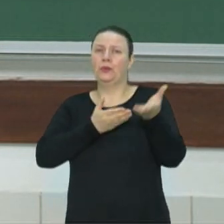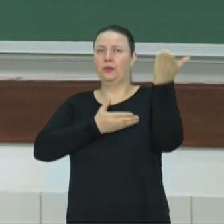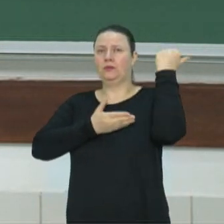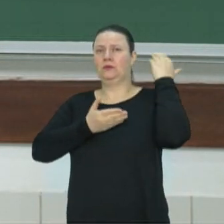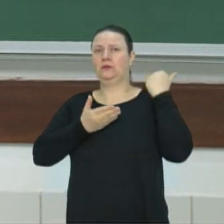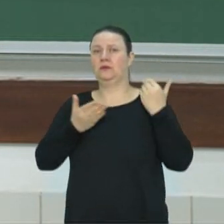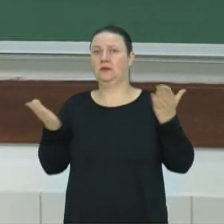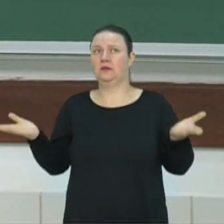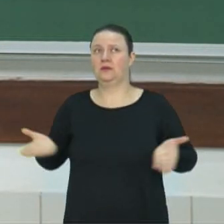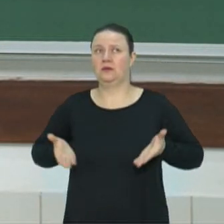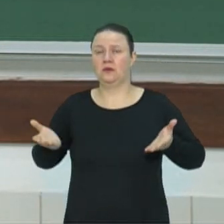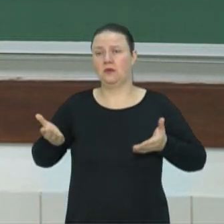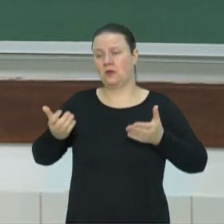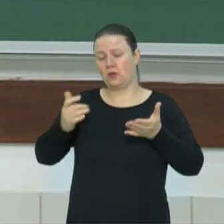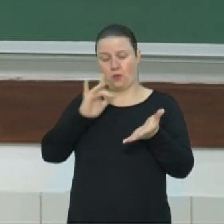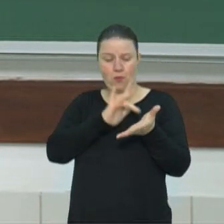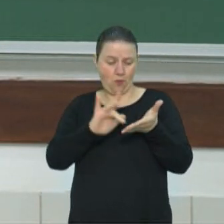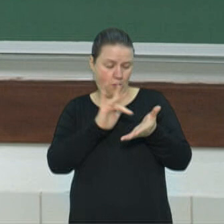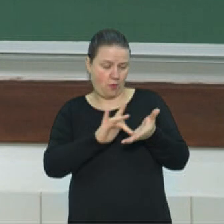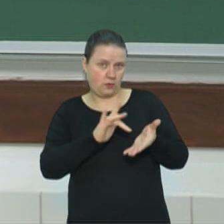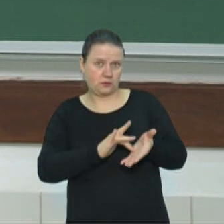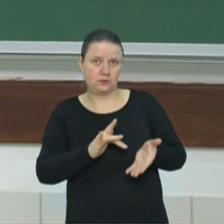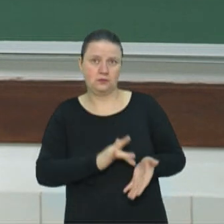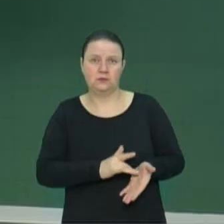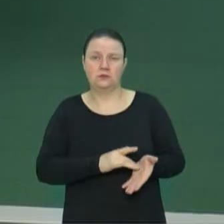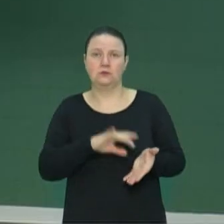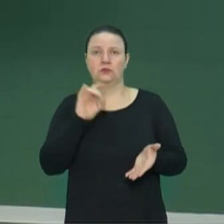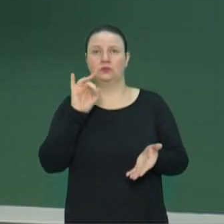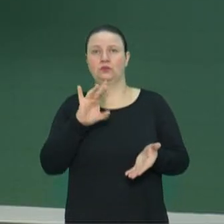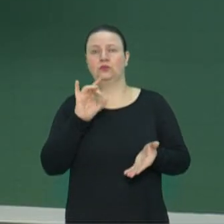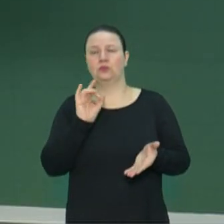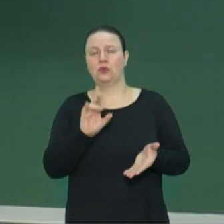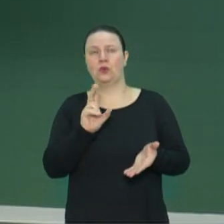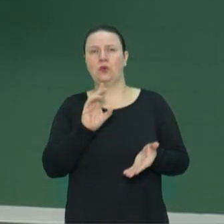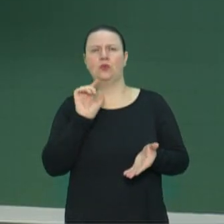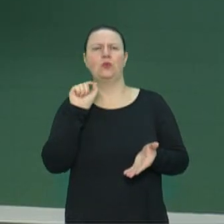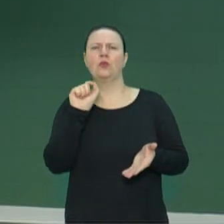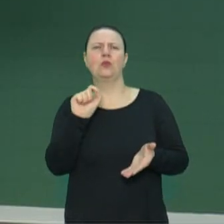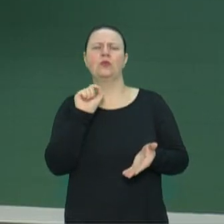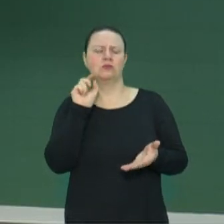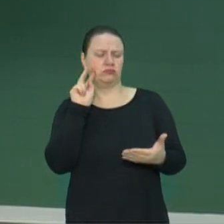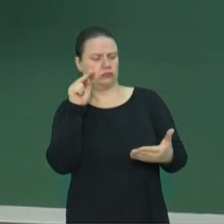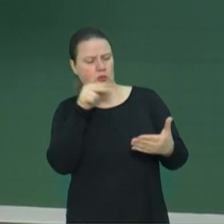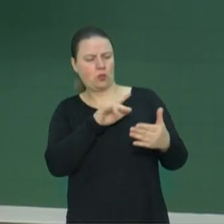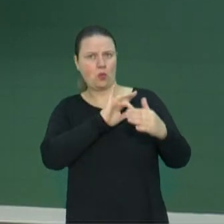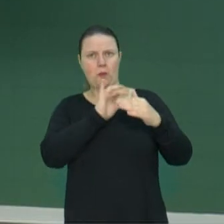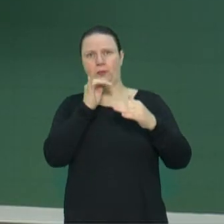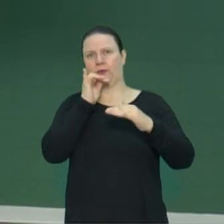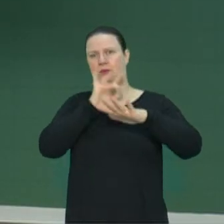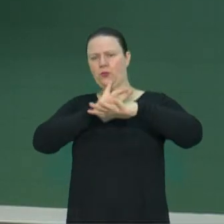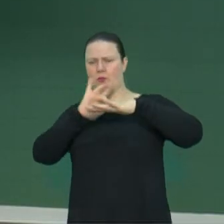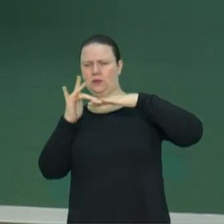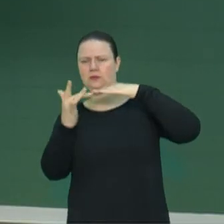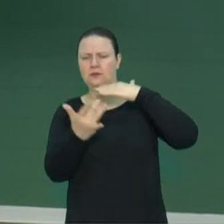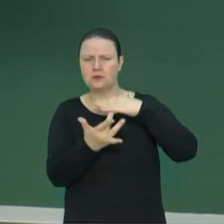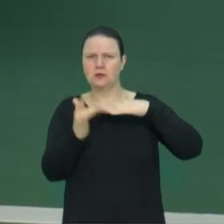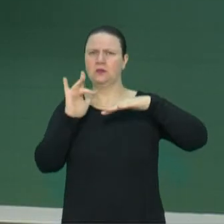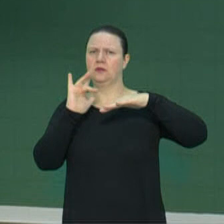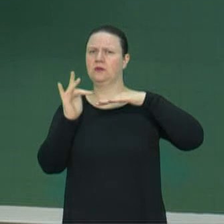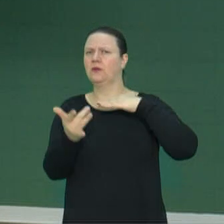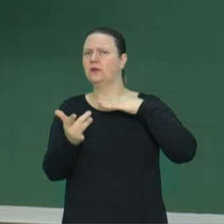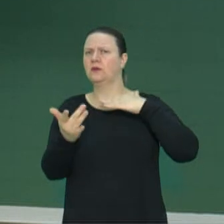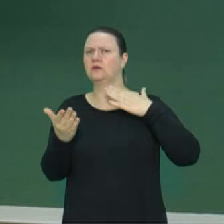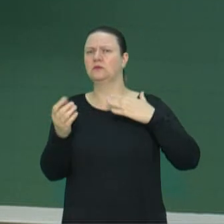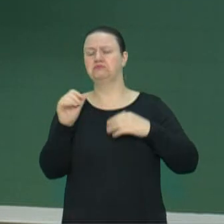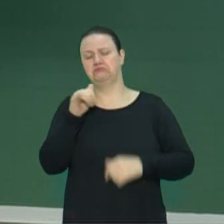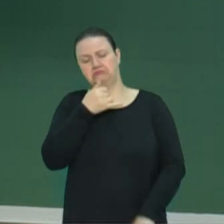ele vê? Olha lá o celularzinho dele, ele vê somente como, digamos que as redes sociais, né? Falando assim, e ele